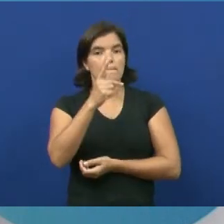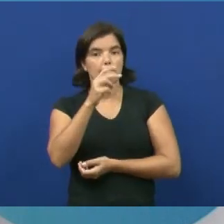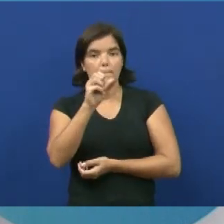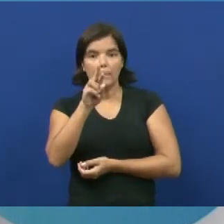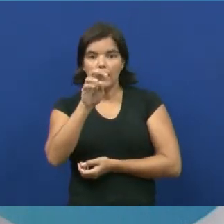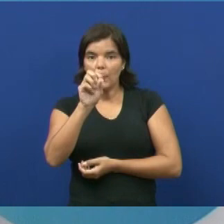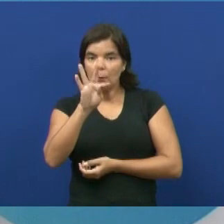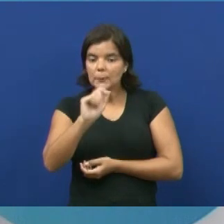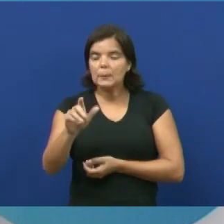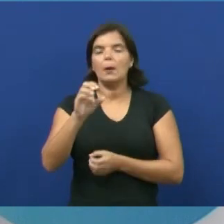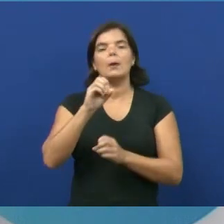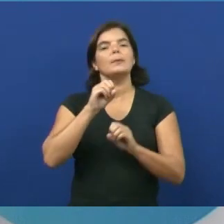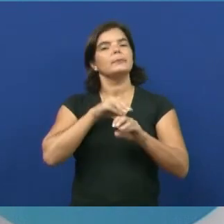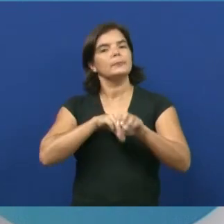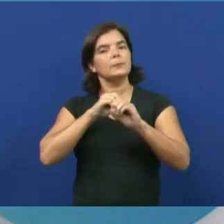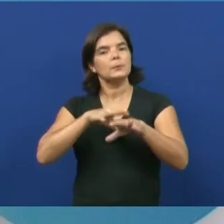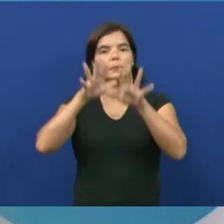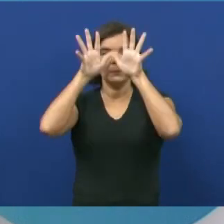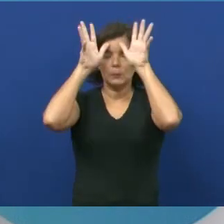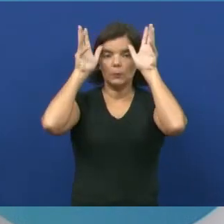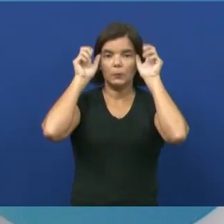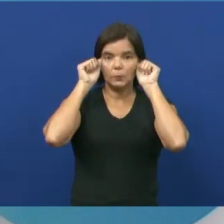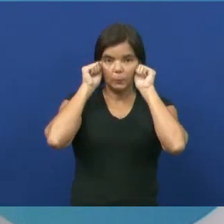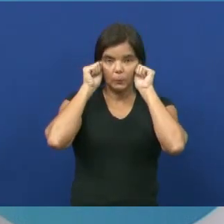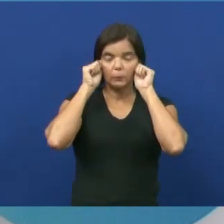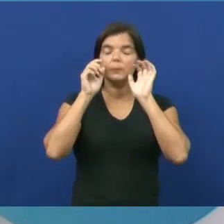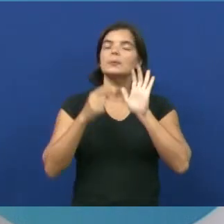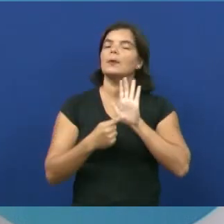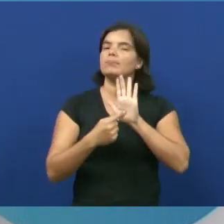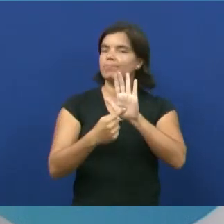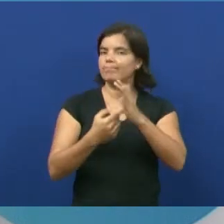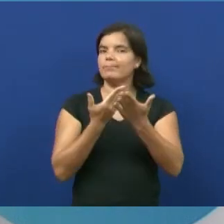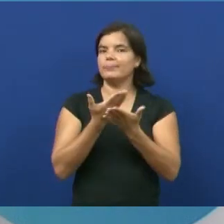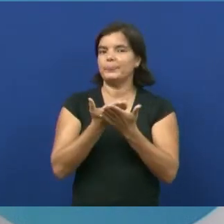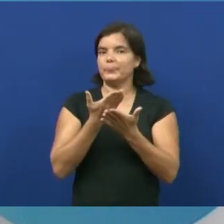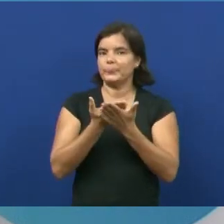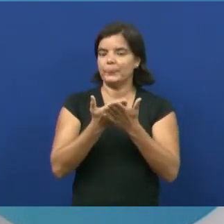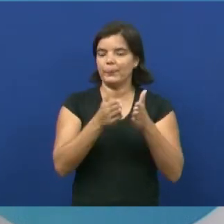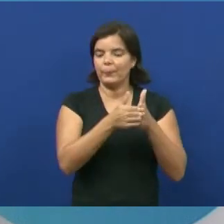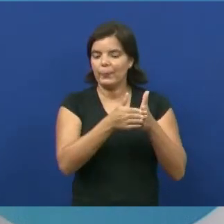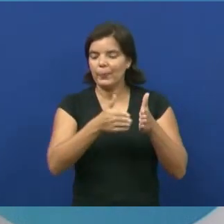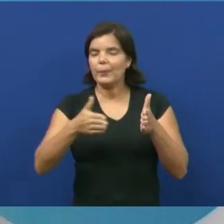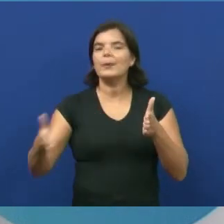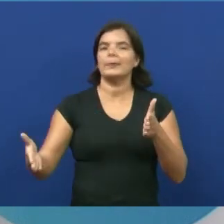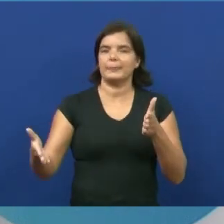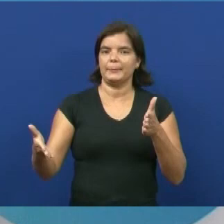portal da Educação do Acre, né, que vai estar disponível para vocês durante